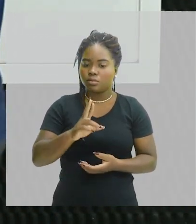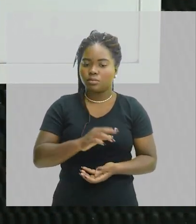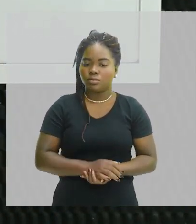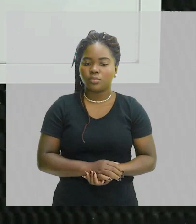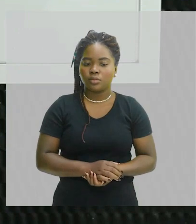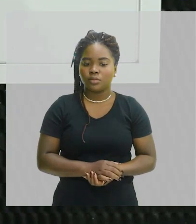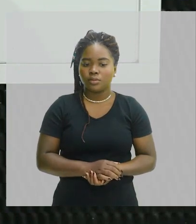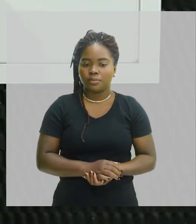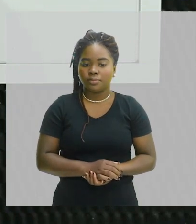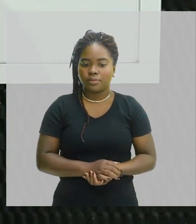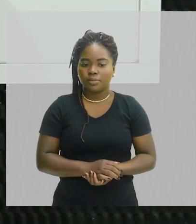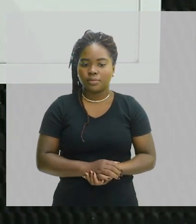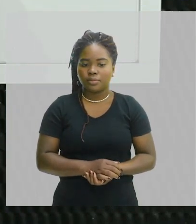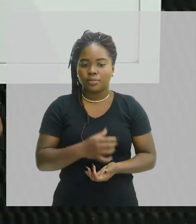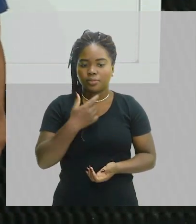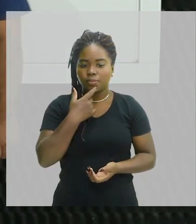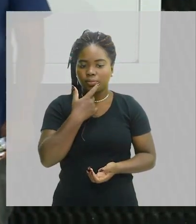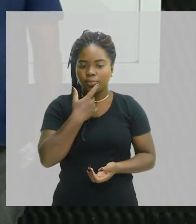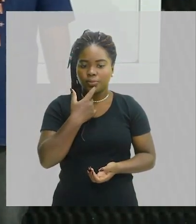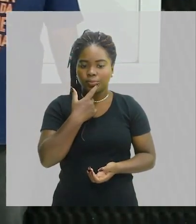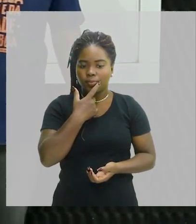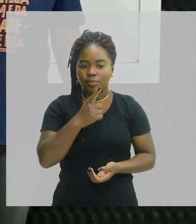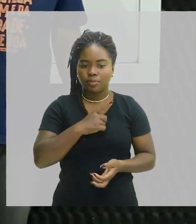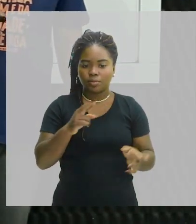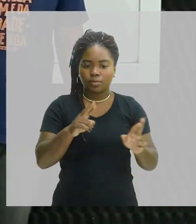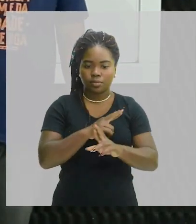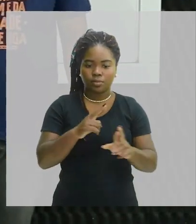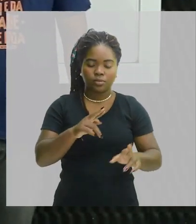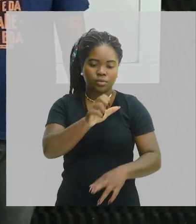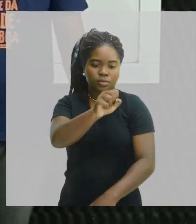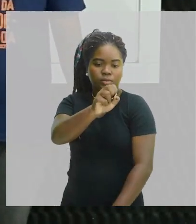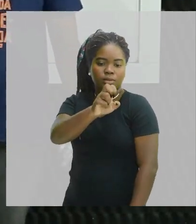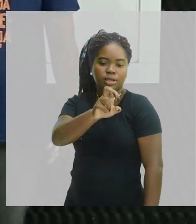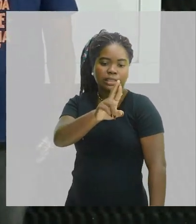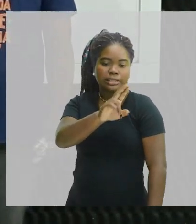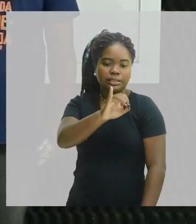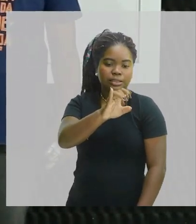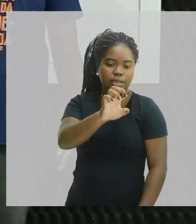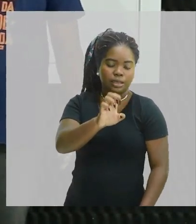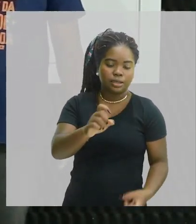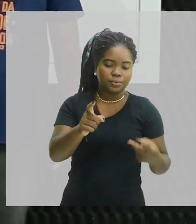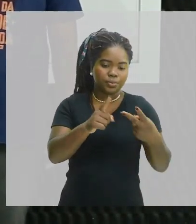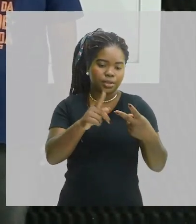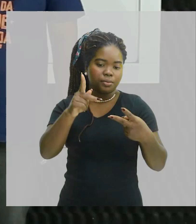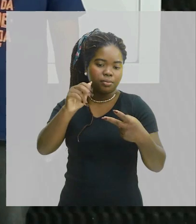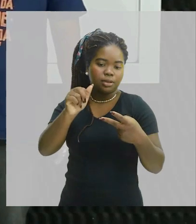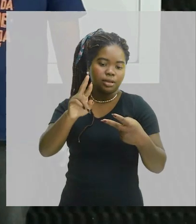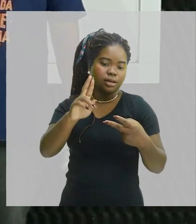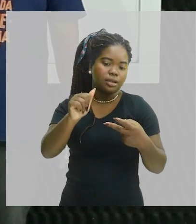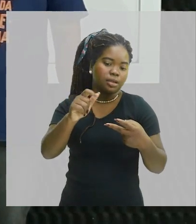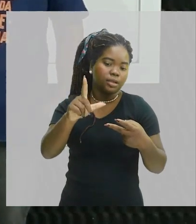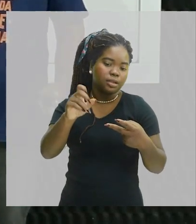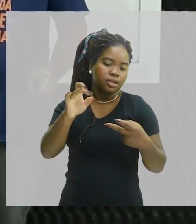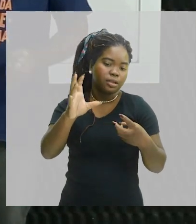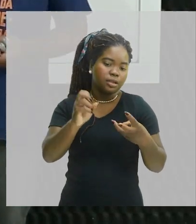aí associações que são associações em série, associação em paralelo e associação mista, certo? O que é que vai dizer o